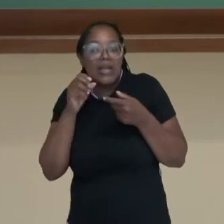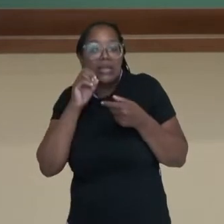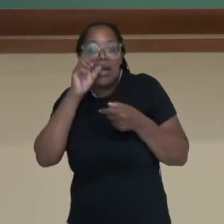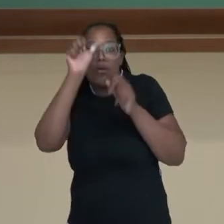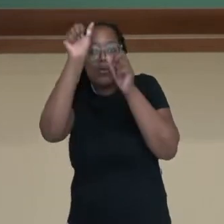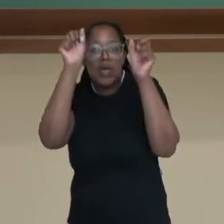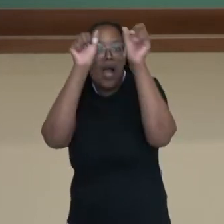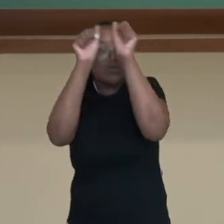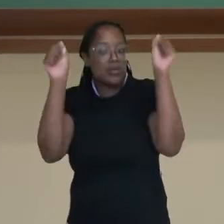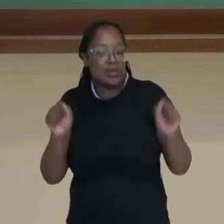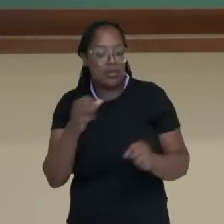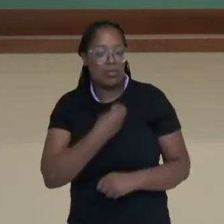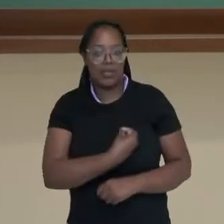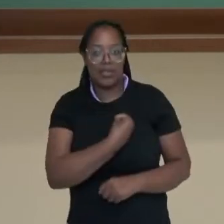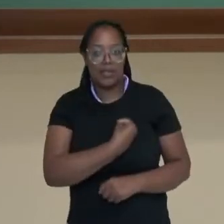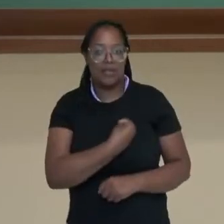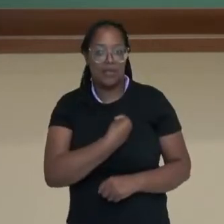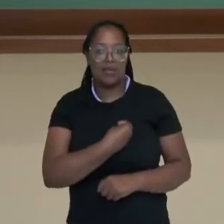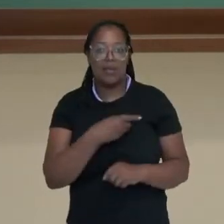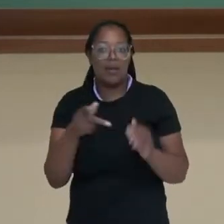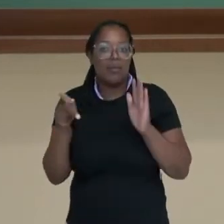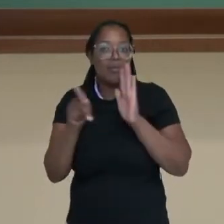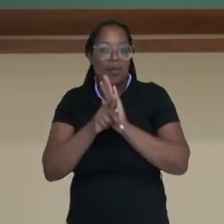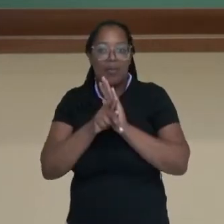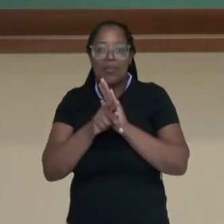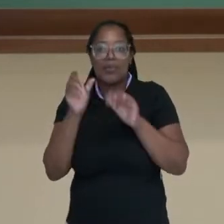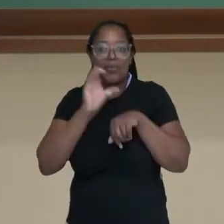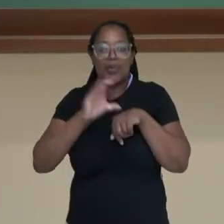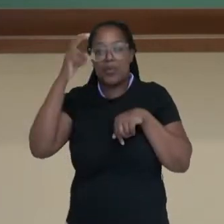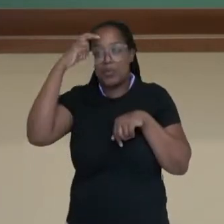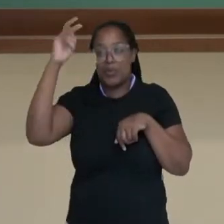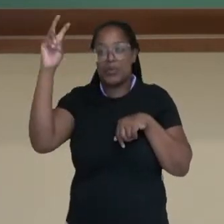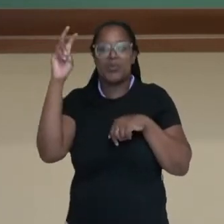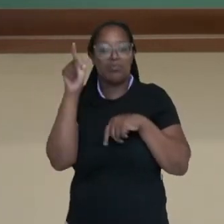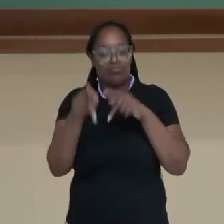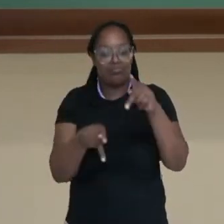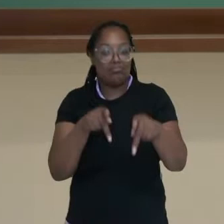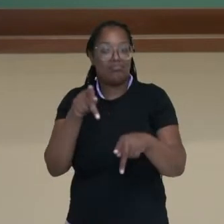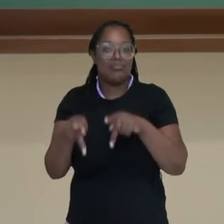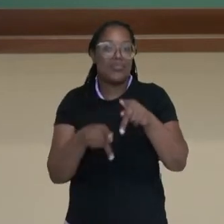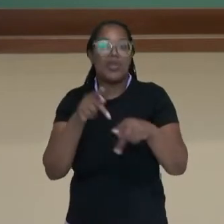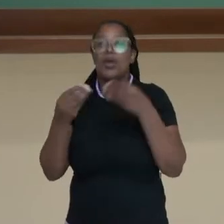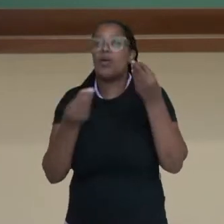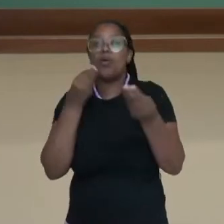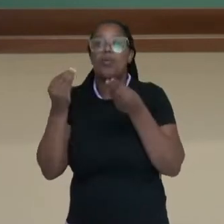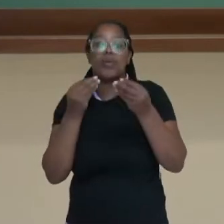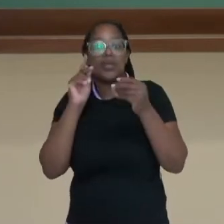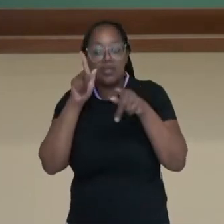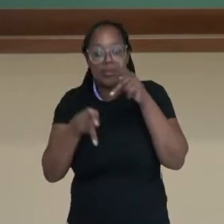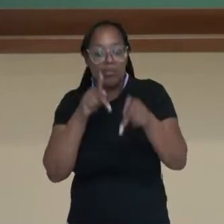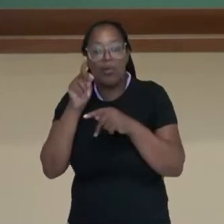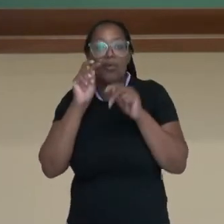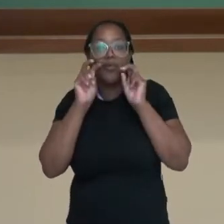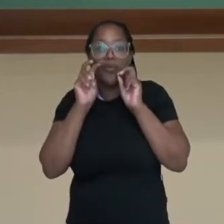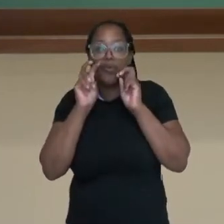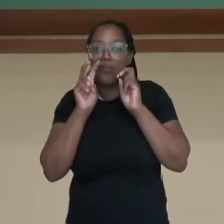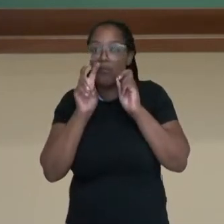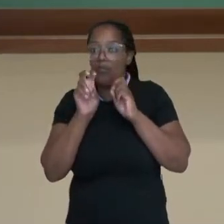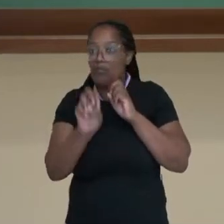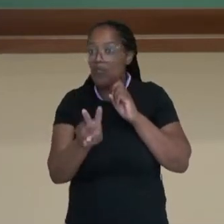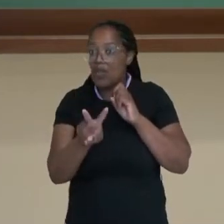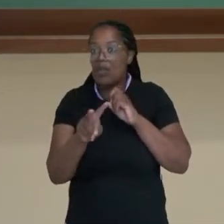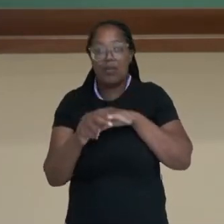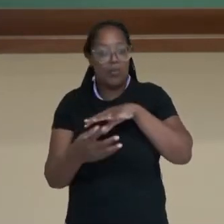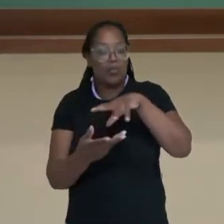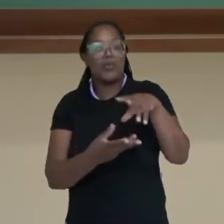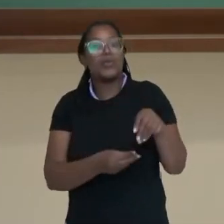sistema de vida cosmológico, como que aquela etnia vê o mundo, né? Tudo isso está representado no